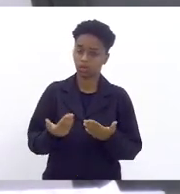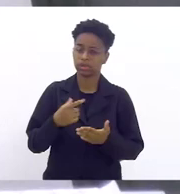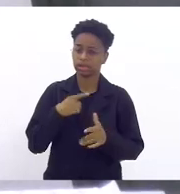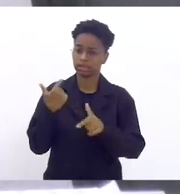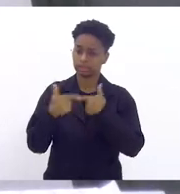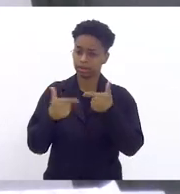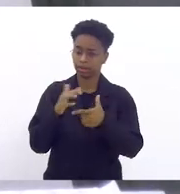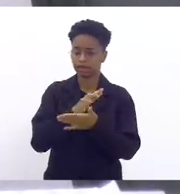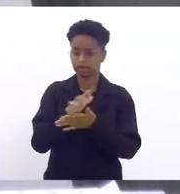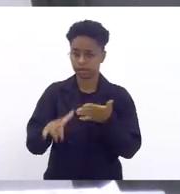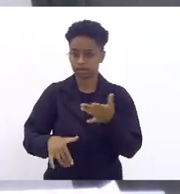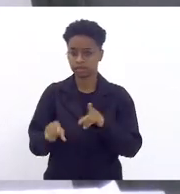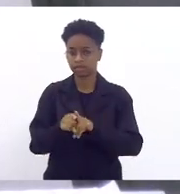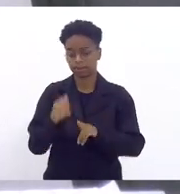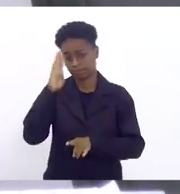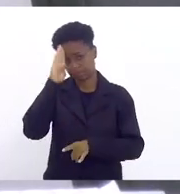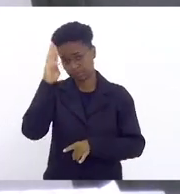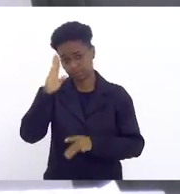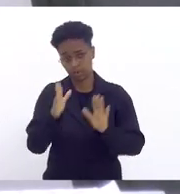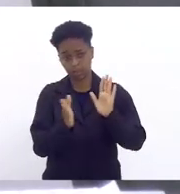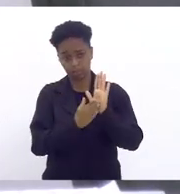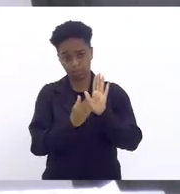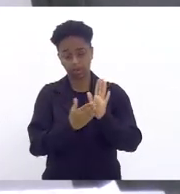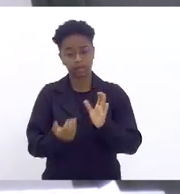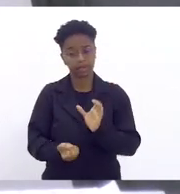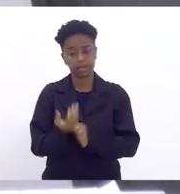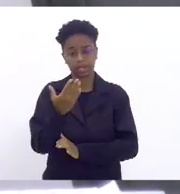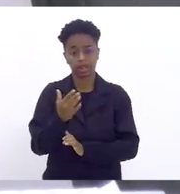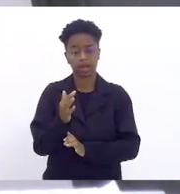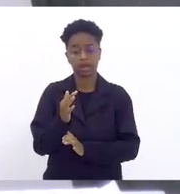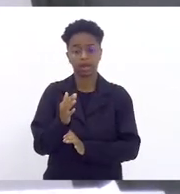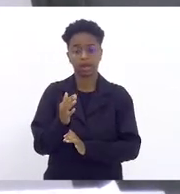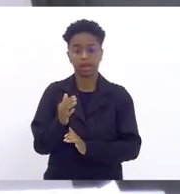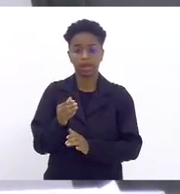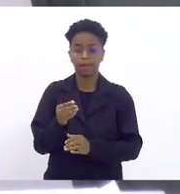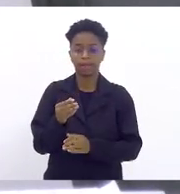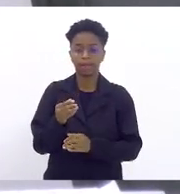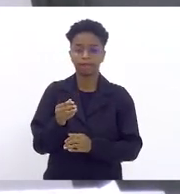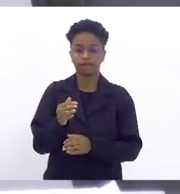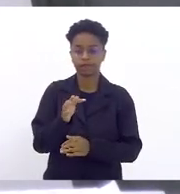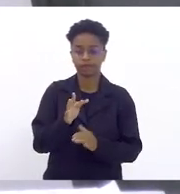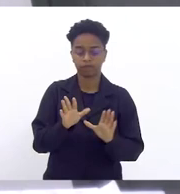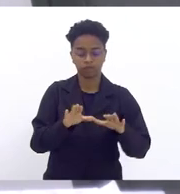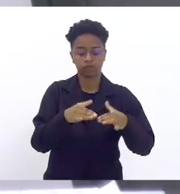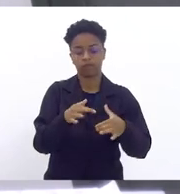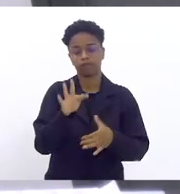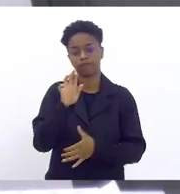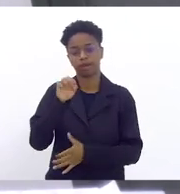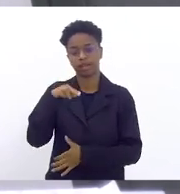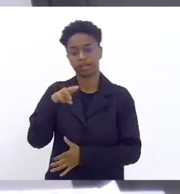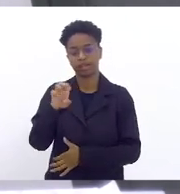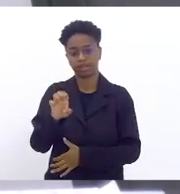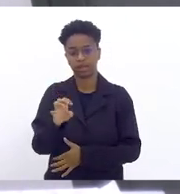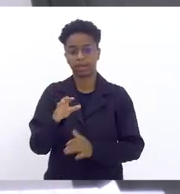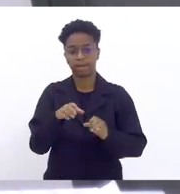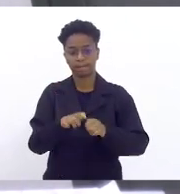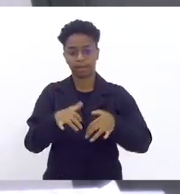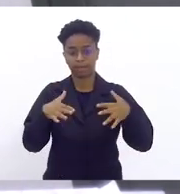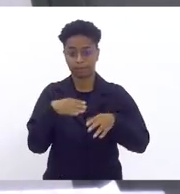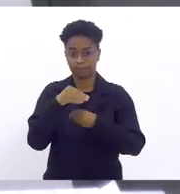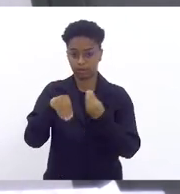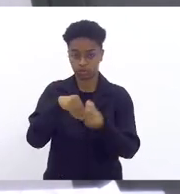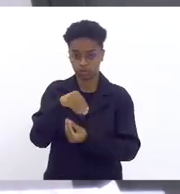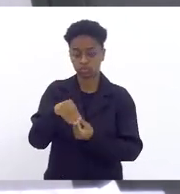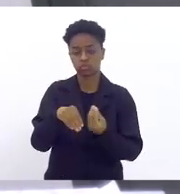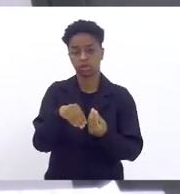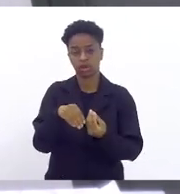trabalhos em especial a proposta da criação dessa frente parlamentarista né sendo captaneada aí pela